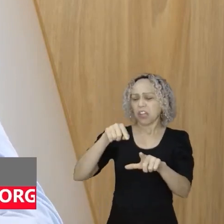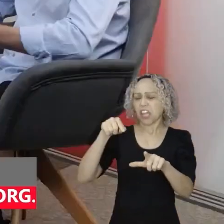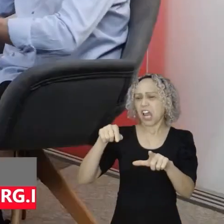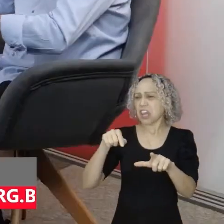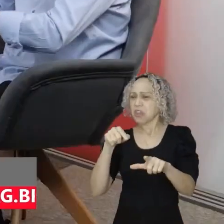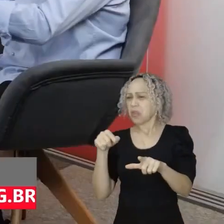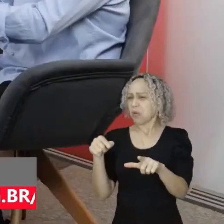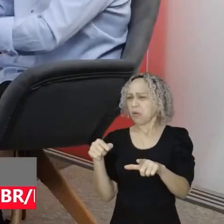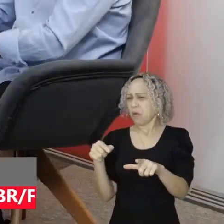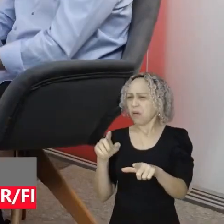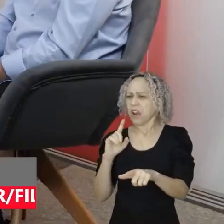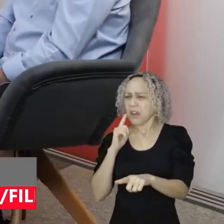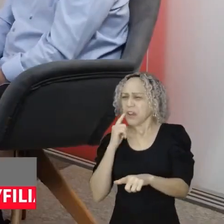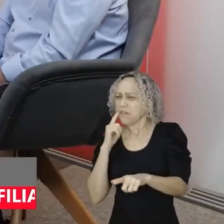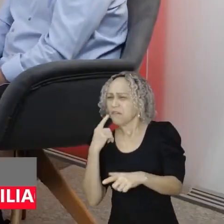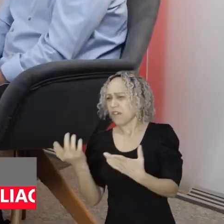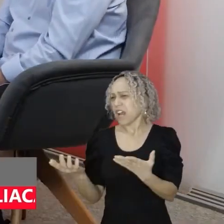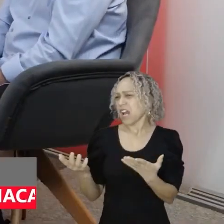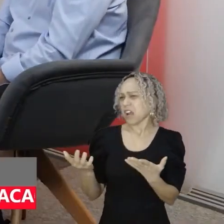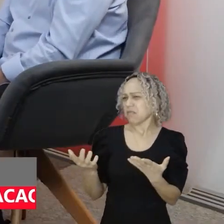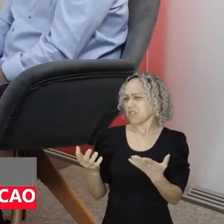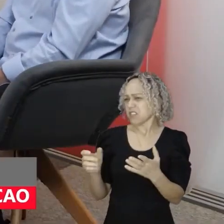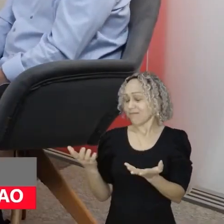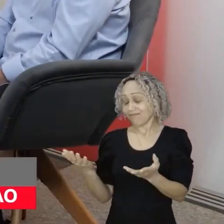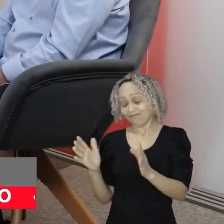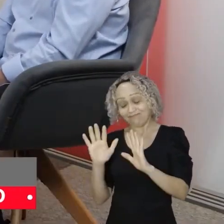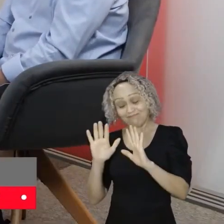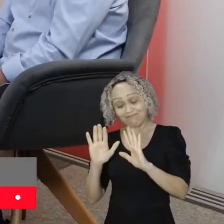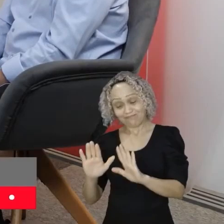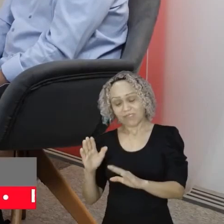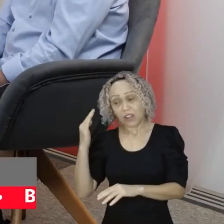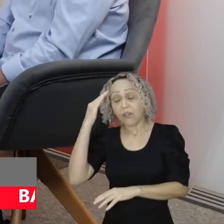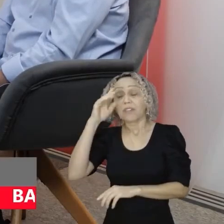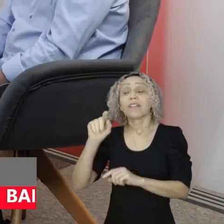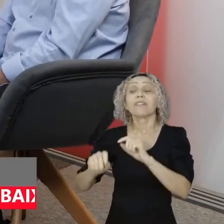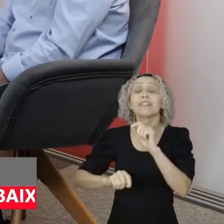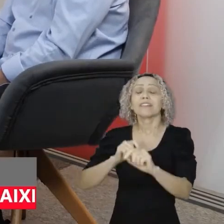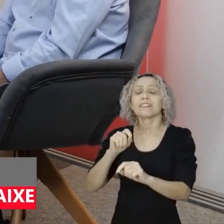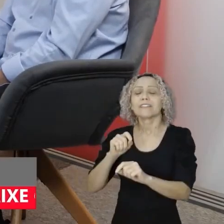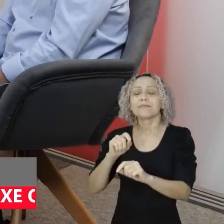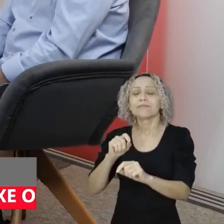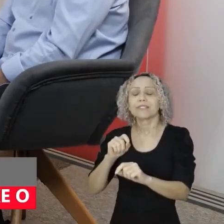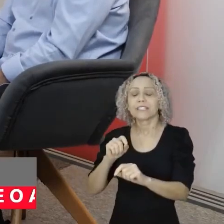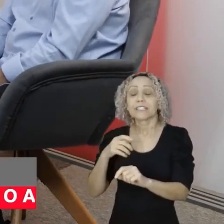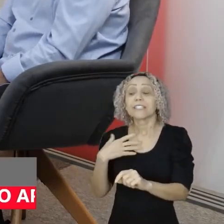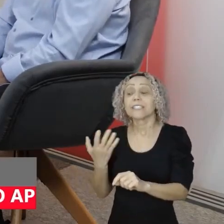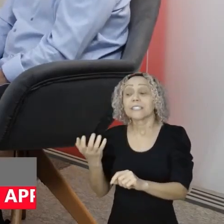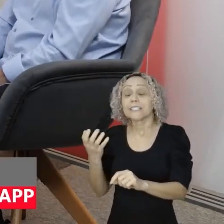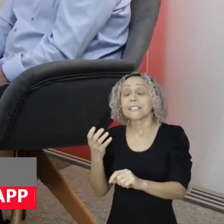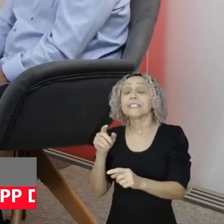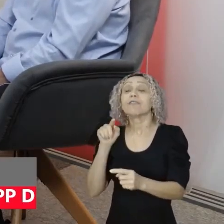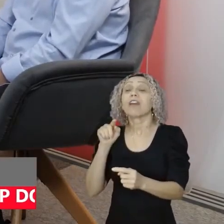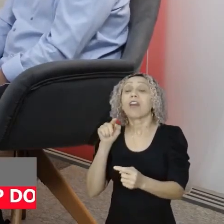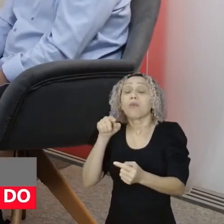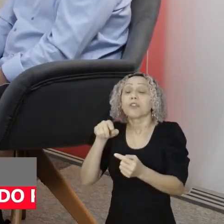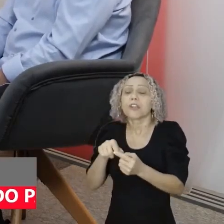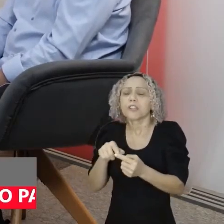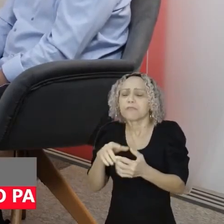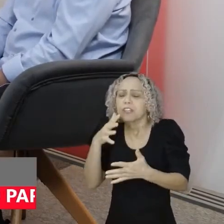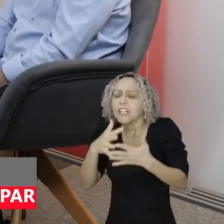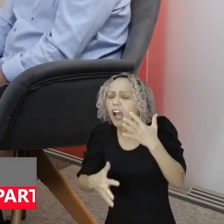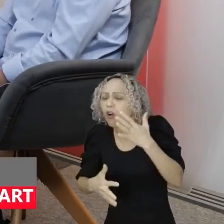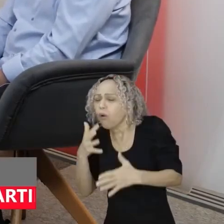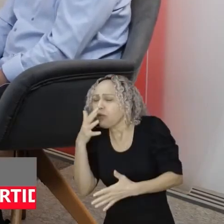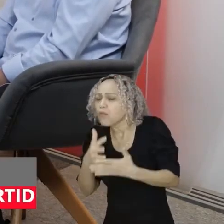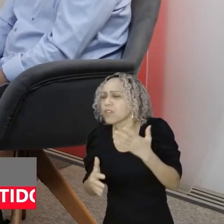grande, para criar a confusão e justificar um golpe de Estado no Brasil. Então, nós livramos por pouco, mas foi